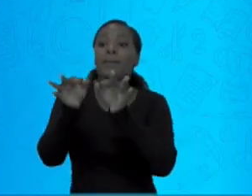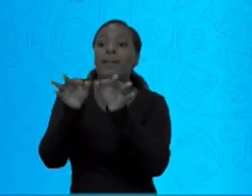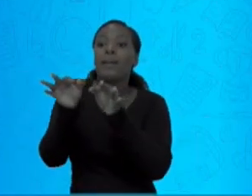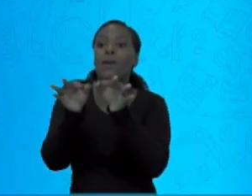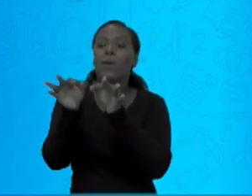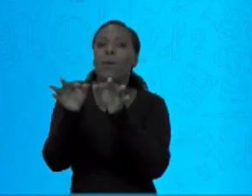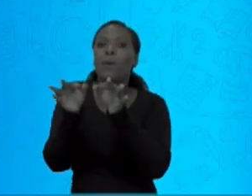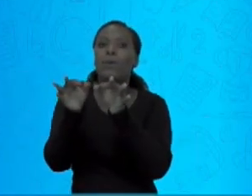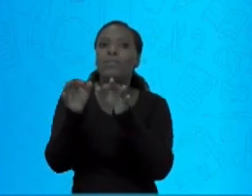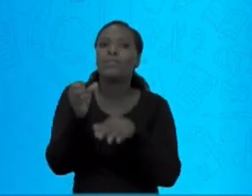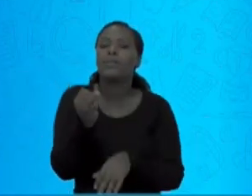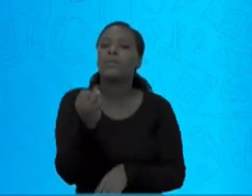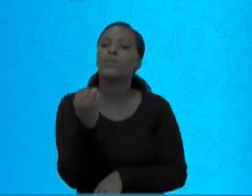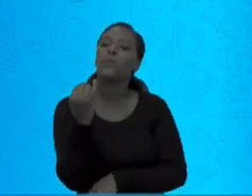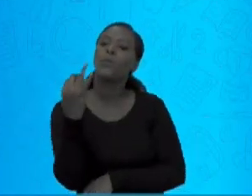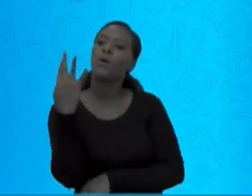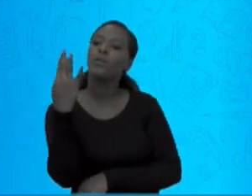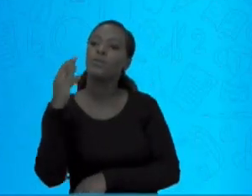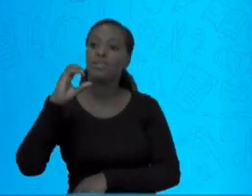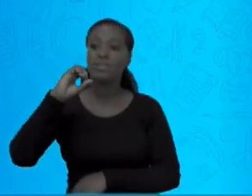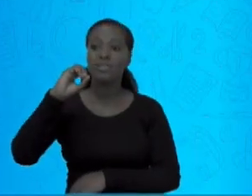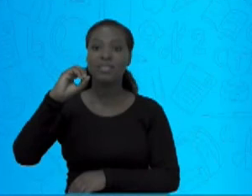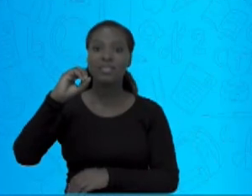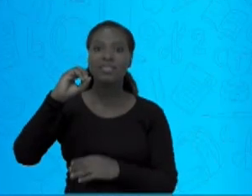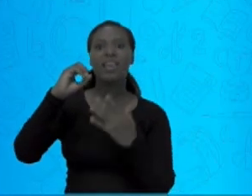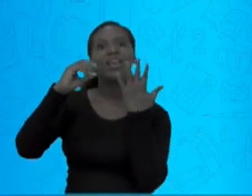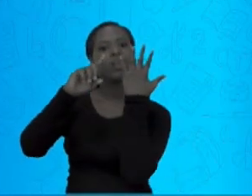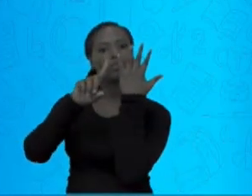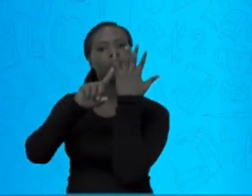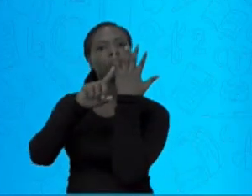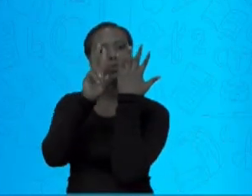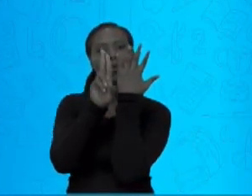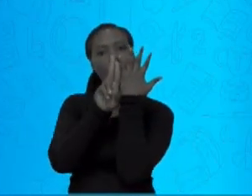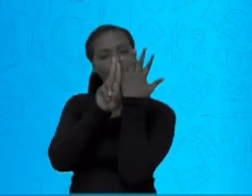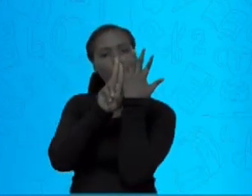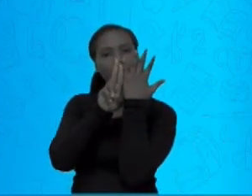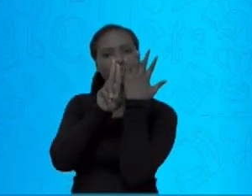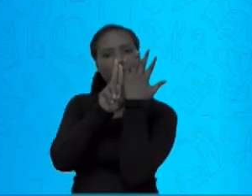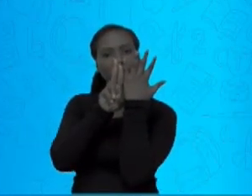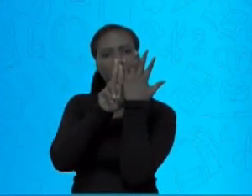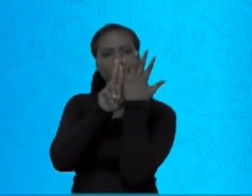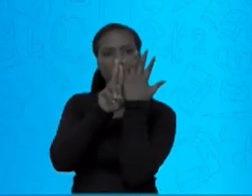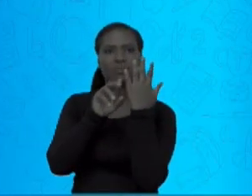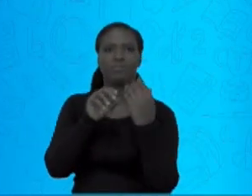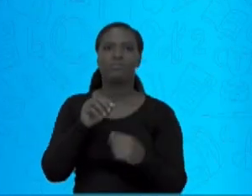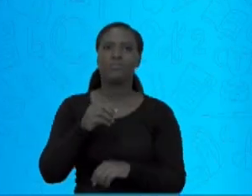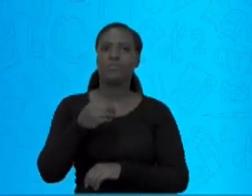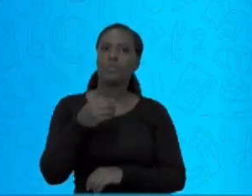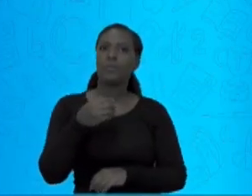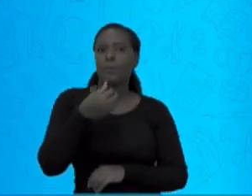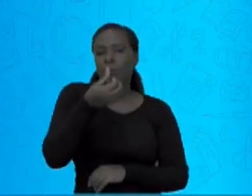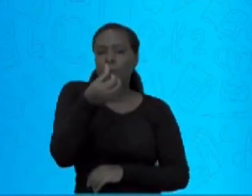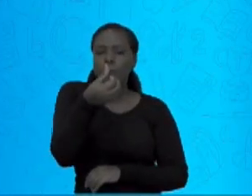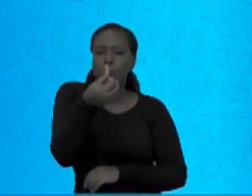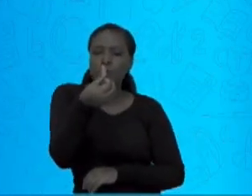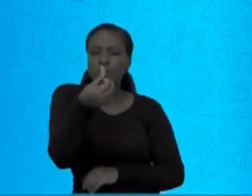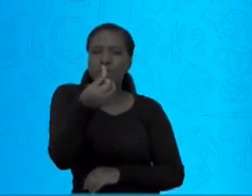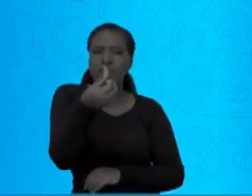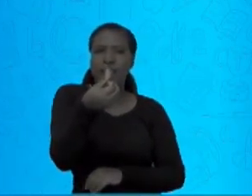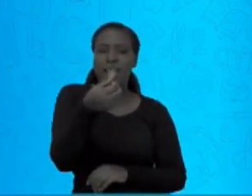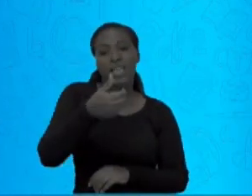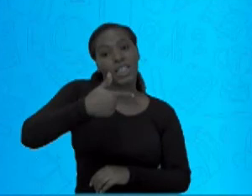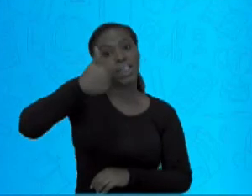o quanto? 0 unidades. O 6, segunda ordem e representando